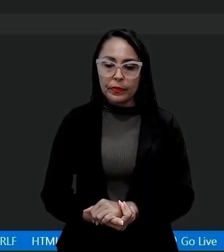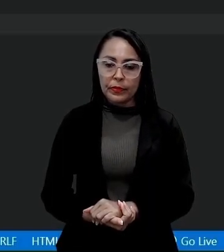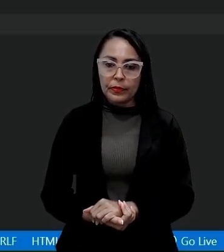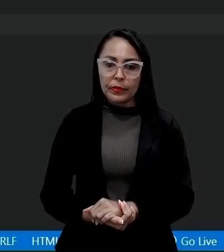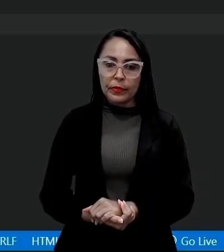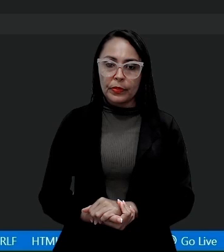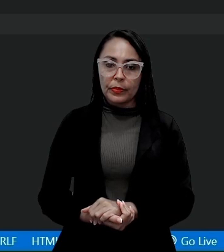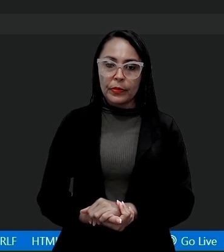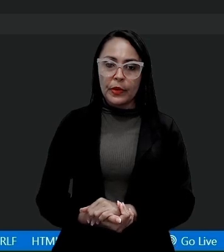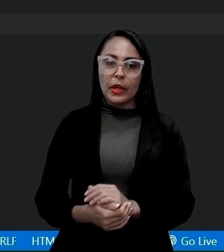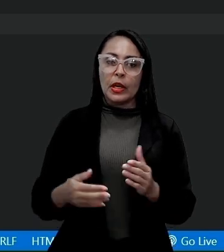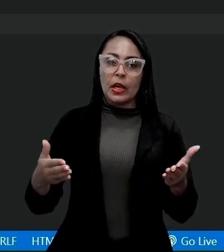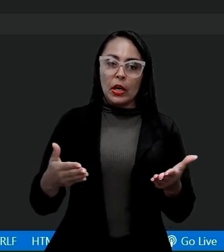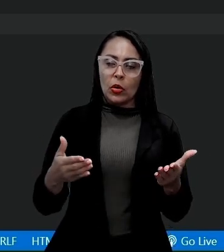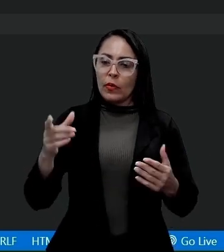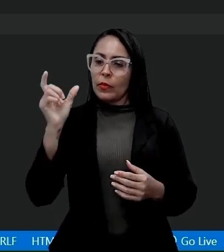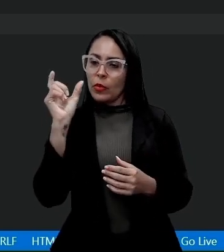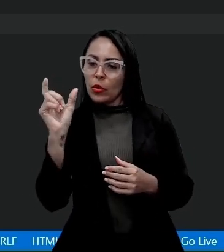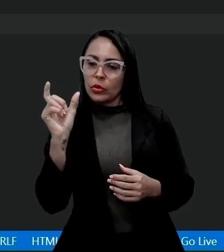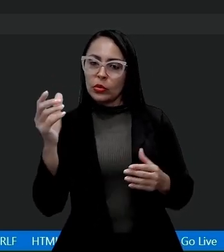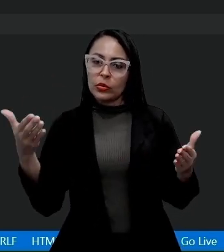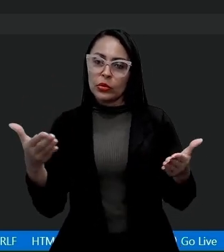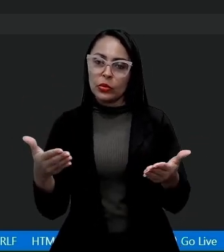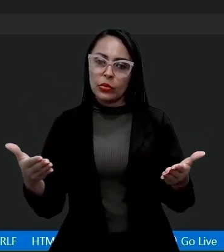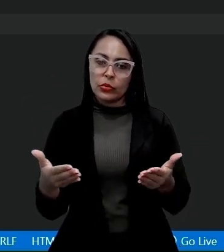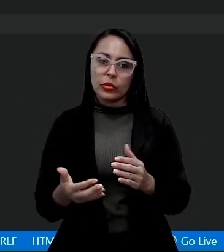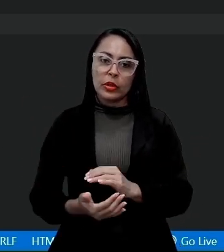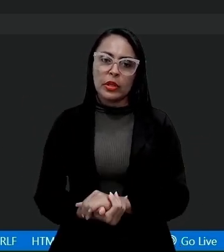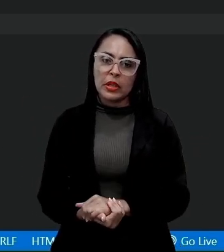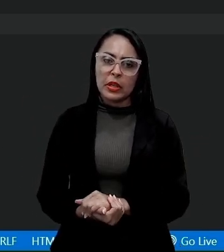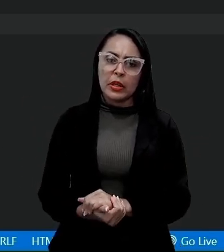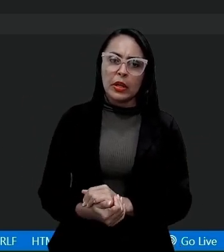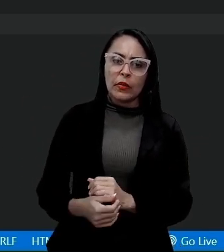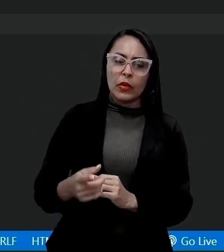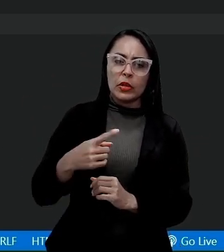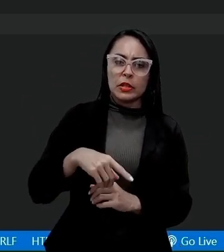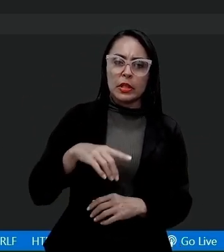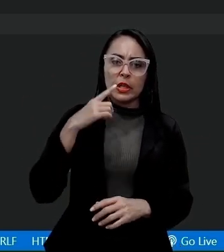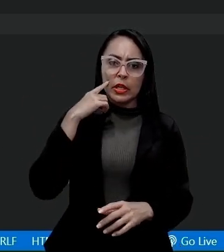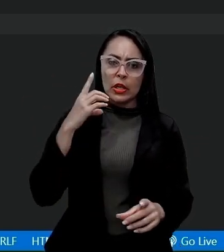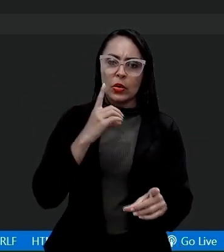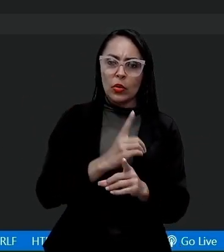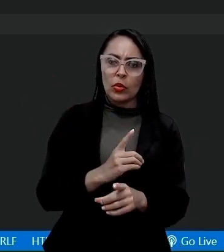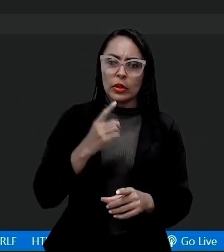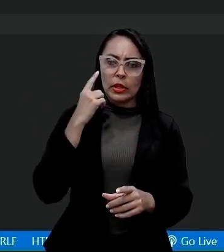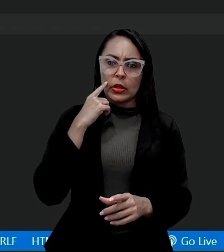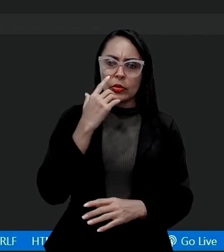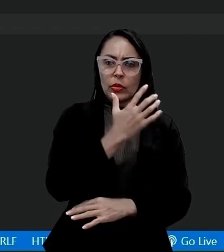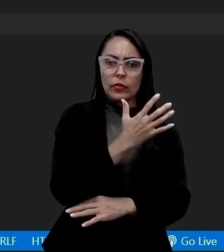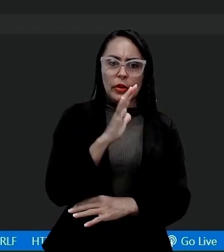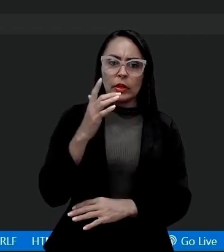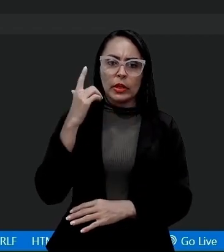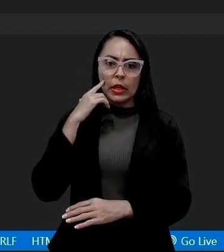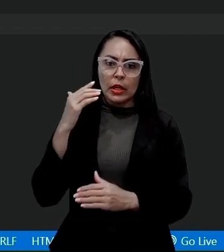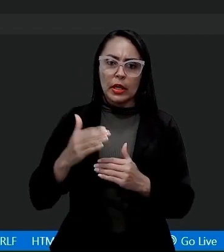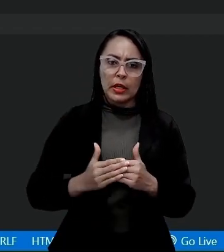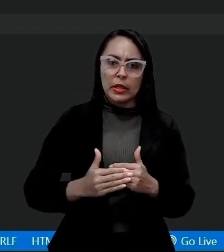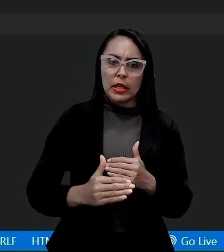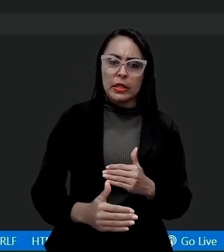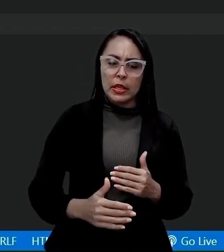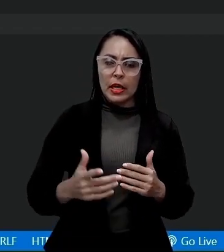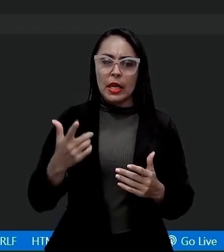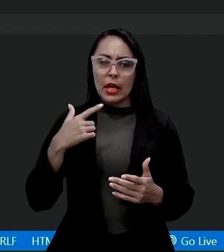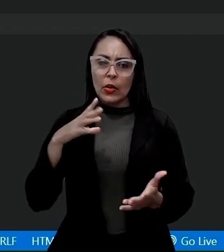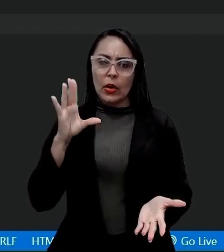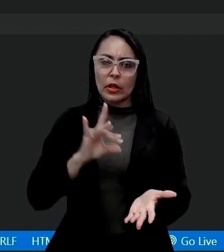Vamos então ao código de hoje. Um Jedi e um Sith se encontram dentro de uma floresta e iniciam uma batalha. A batalha consiste